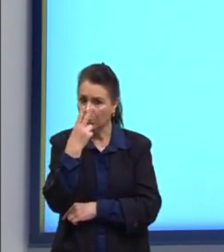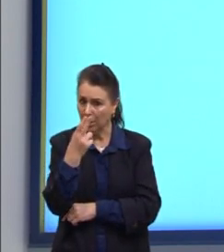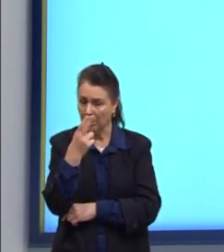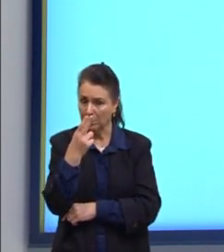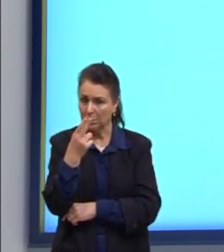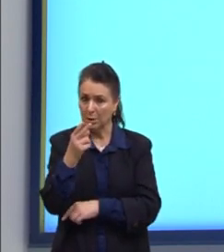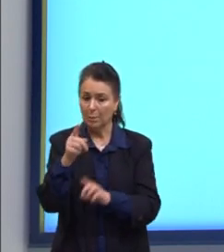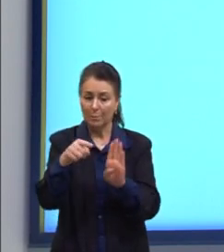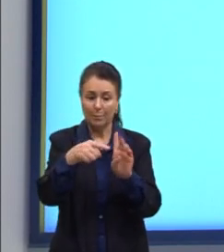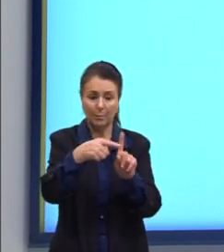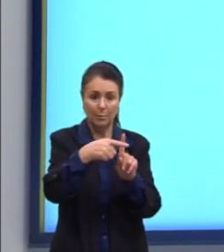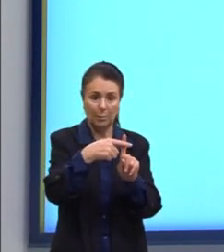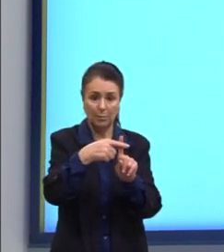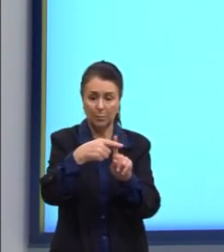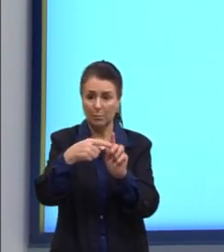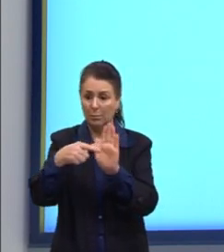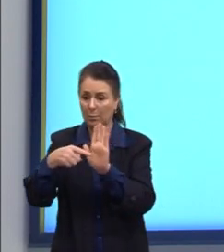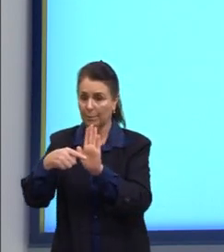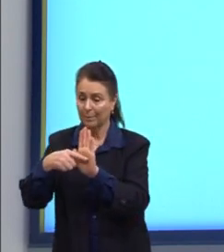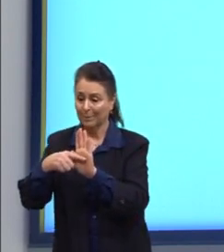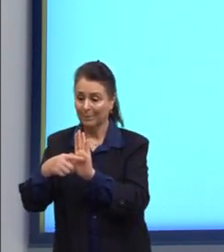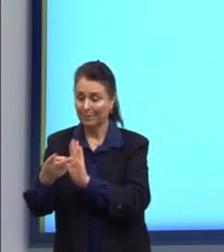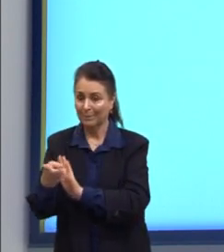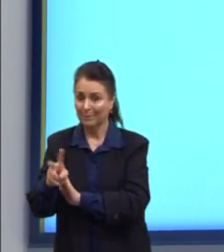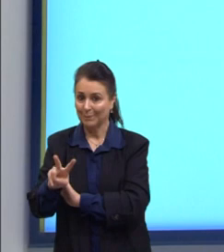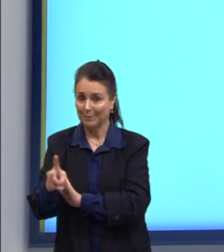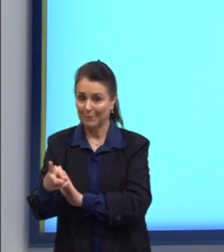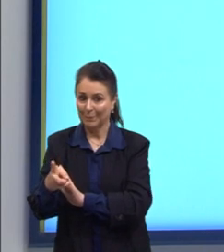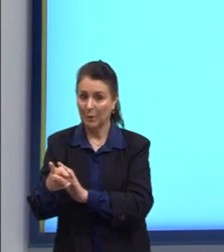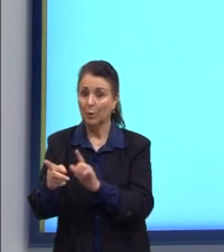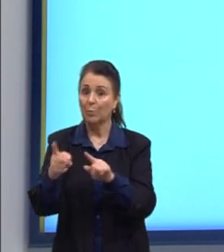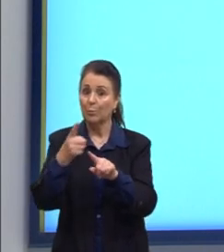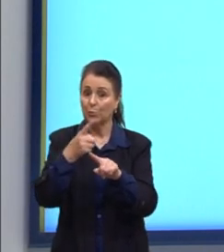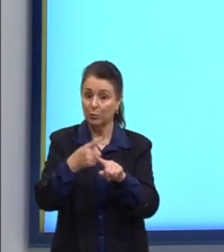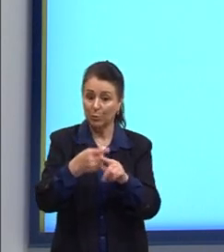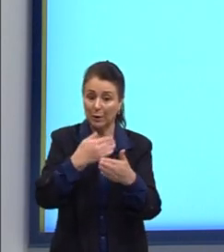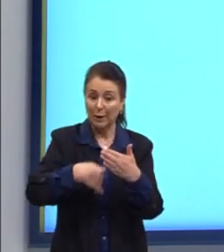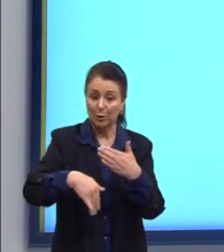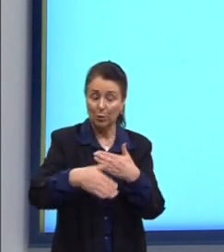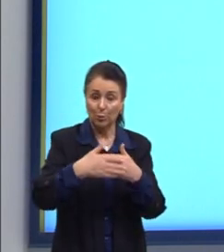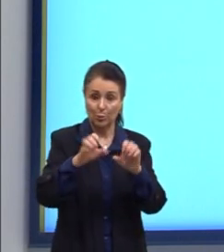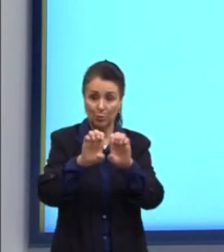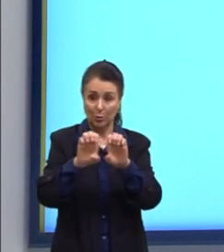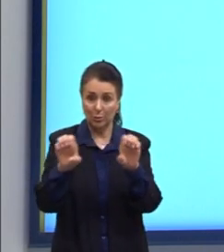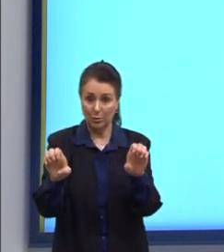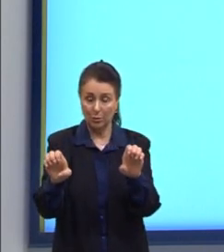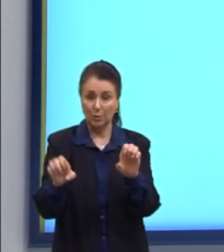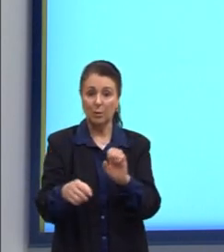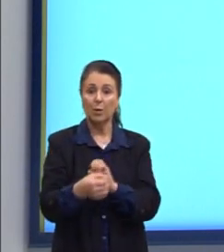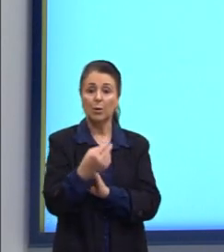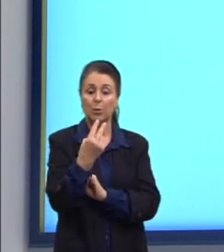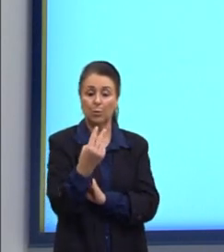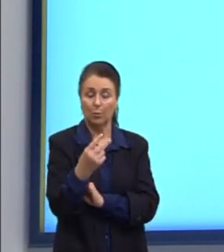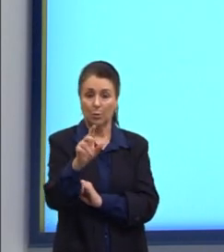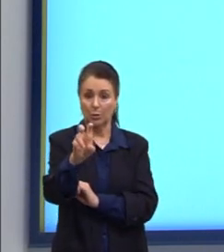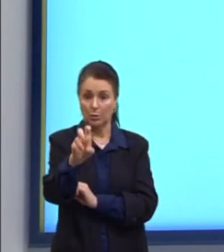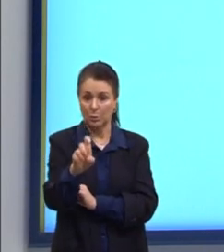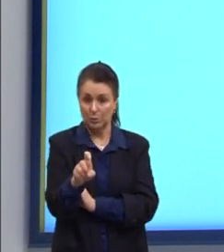contrários nós multiplicamos todos os termos da equação então fica 2x